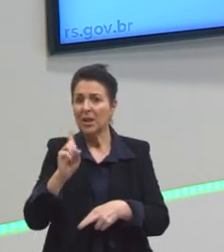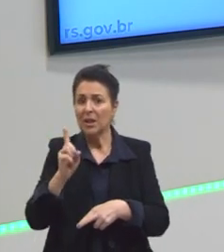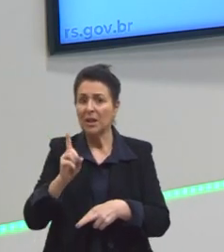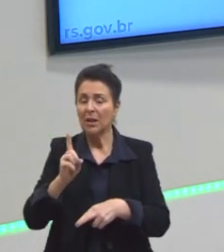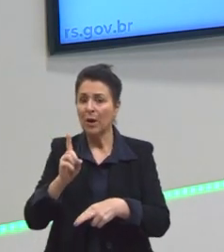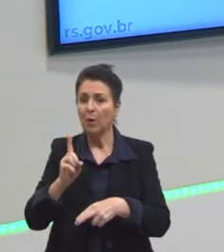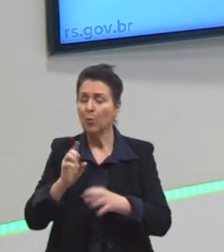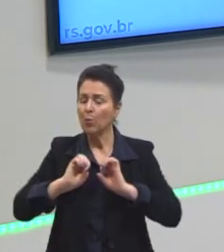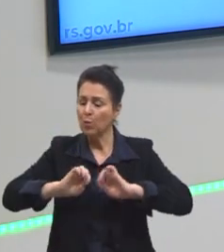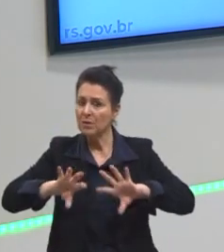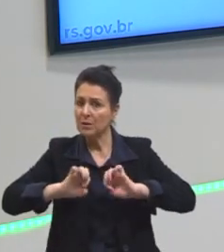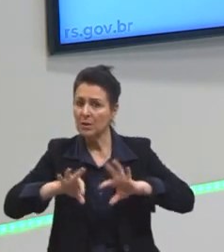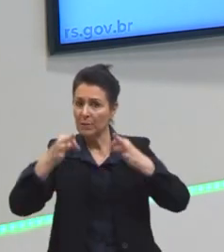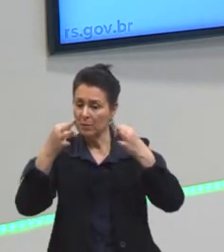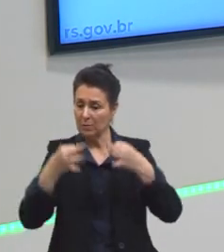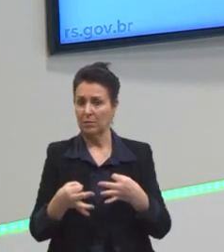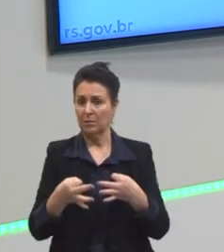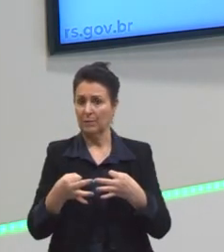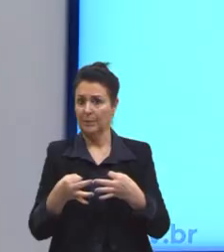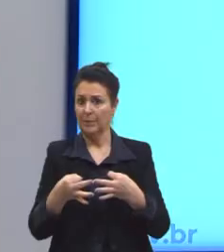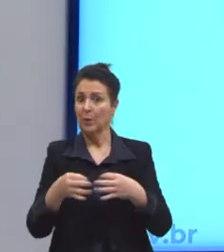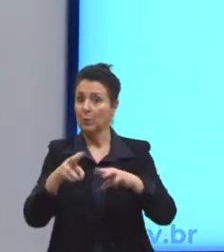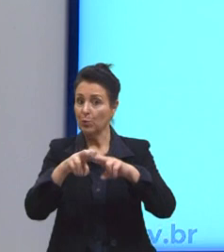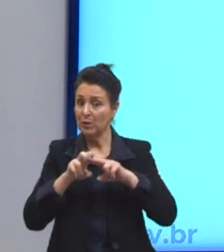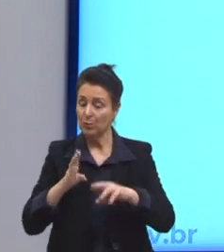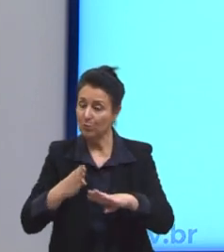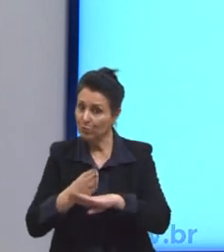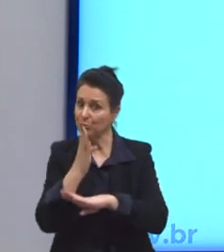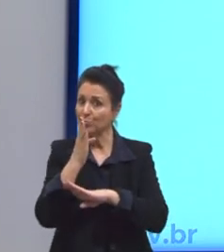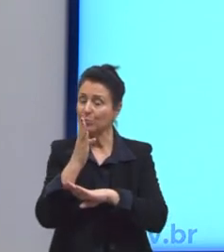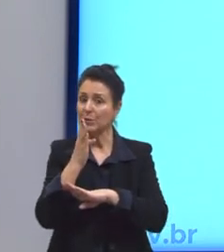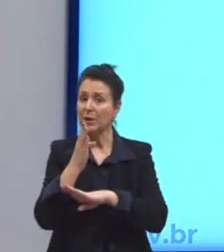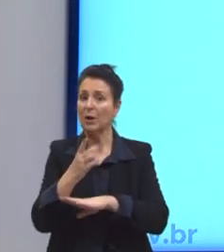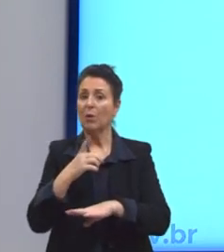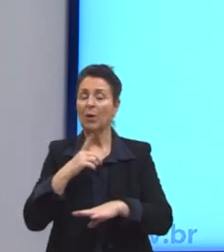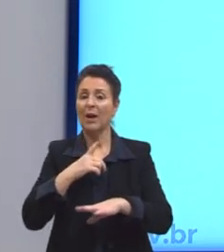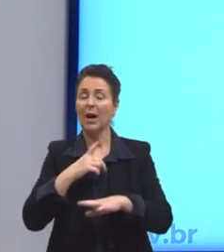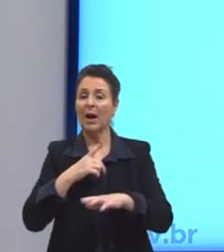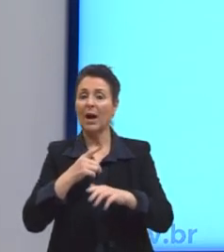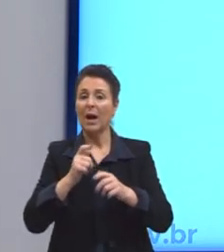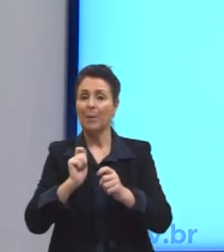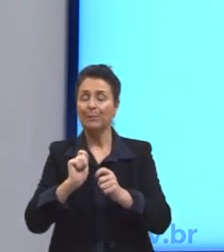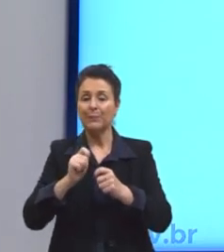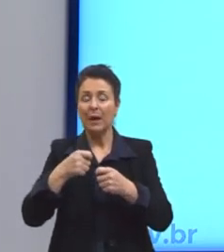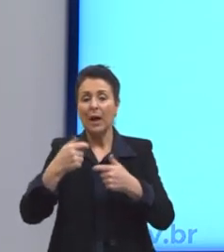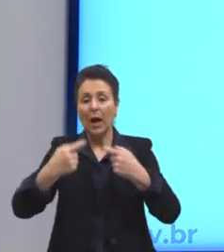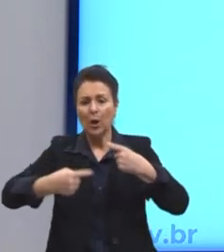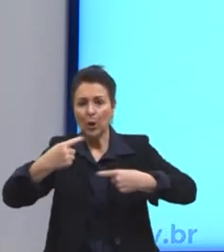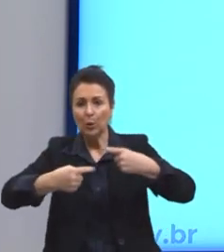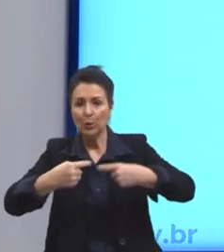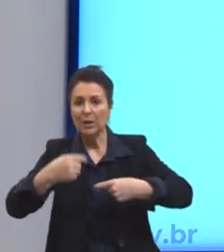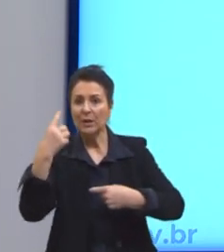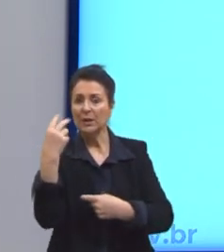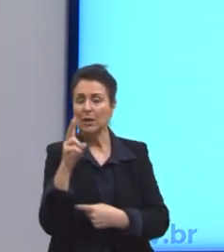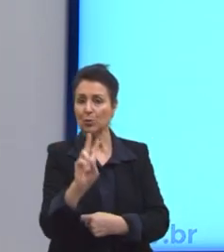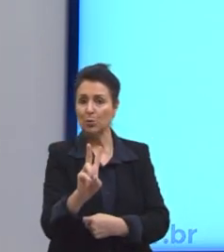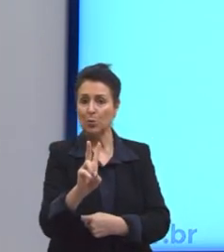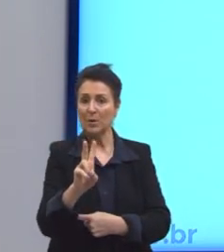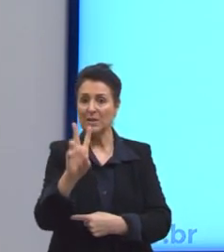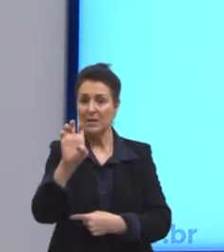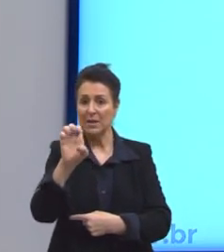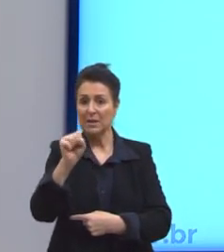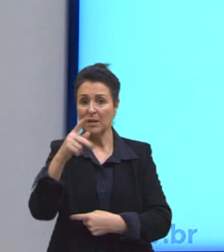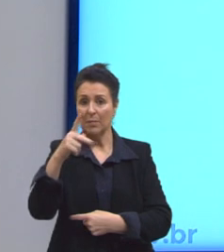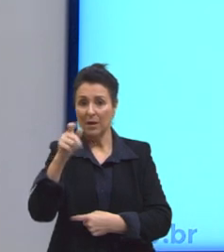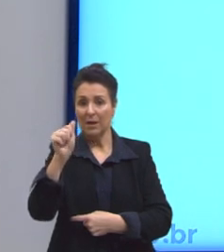invadidos né a essa aqui é a luta das duas espadas né É É o poder que a igreja é